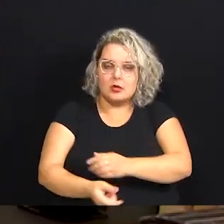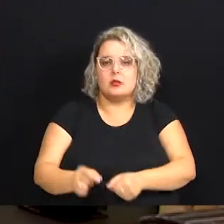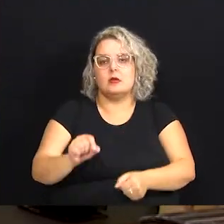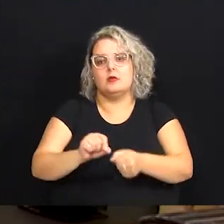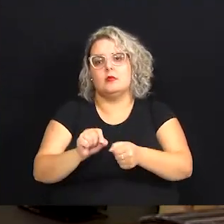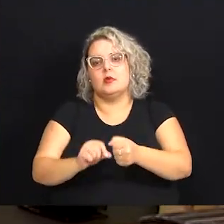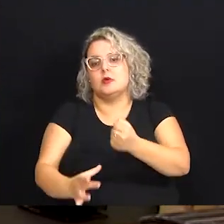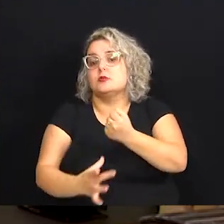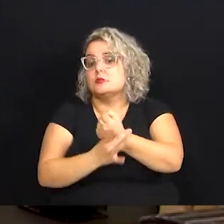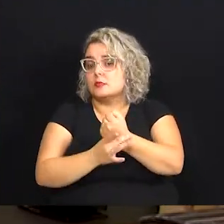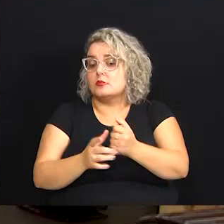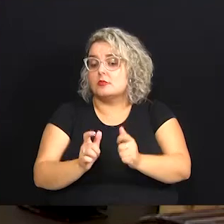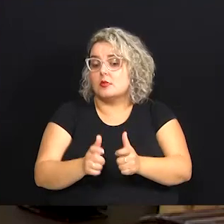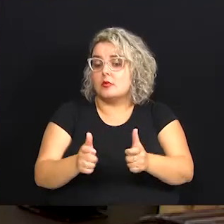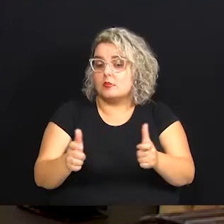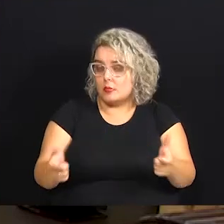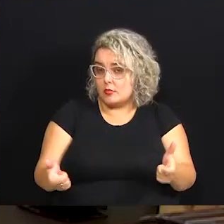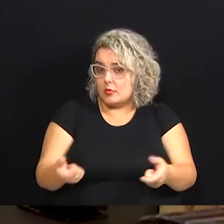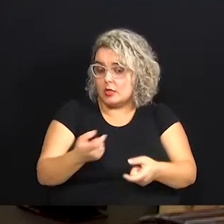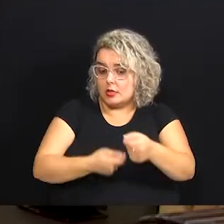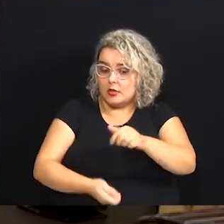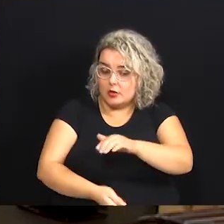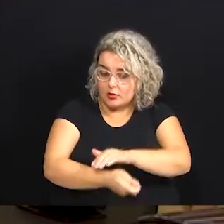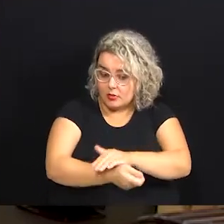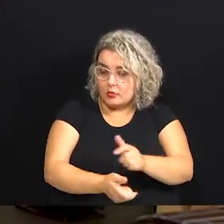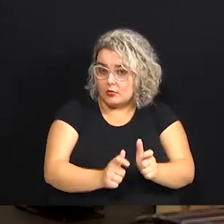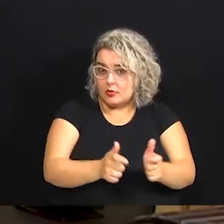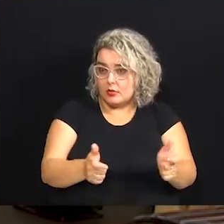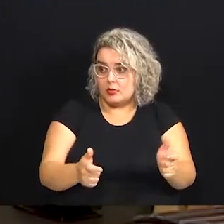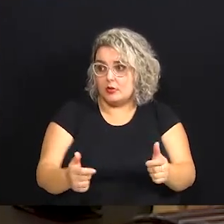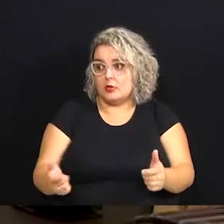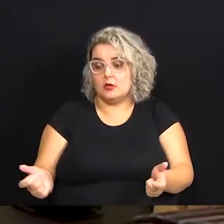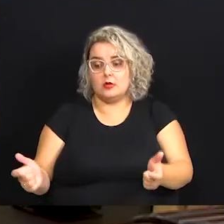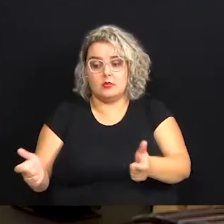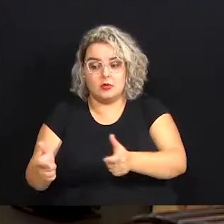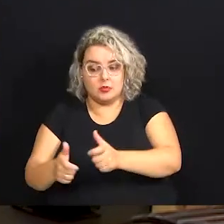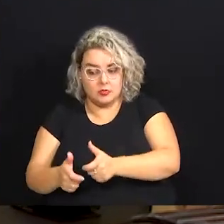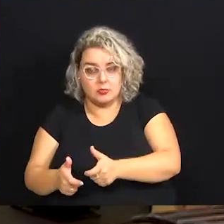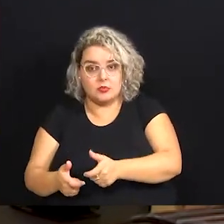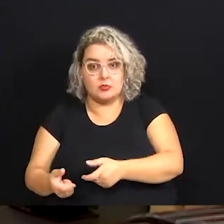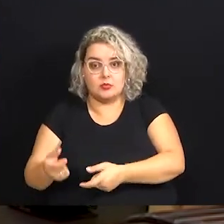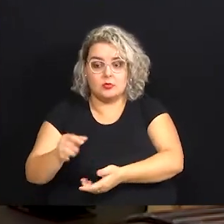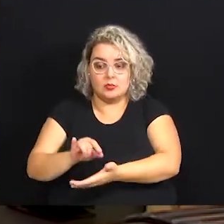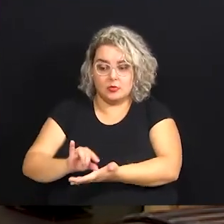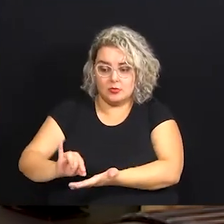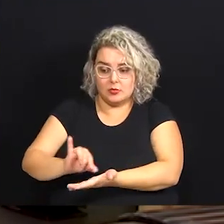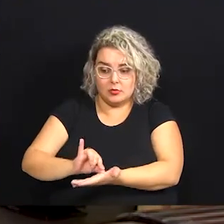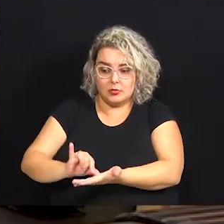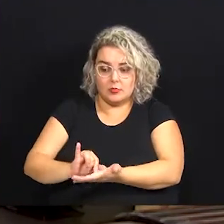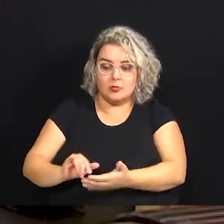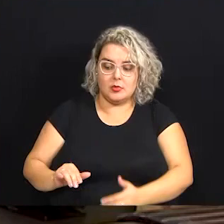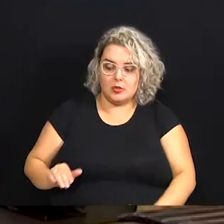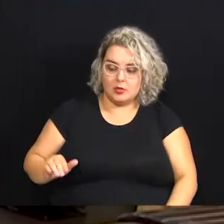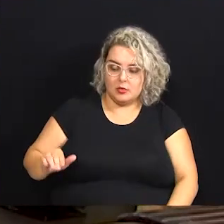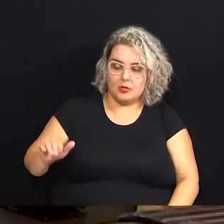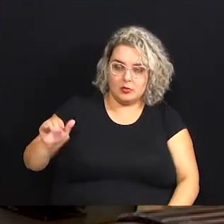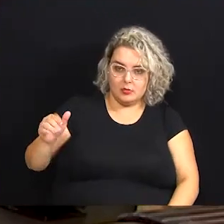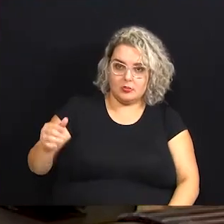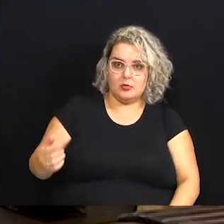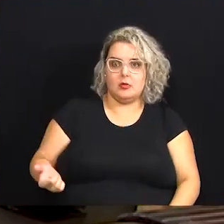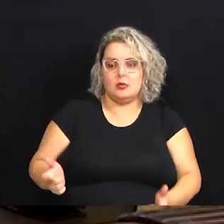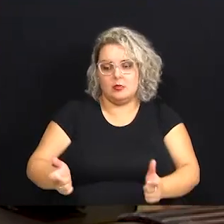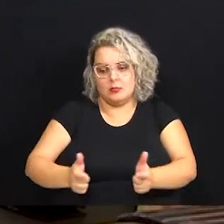seguro. À medida que você vai aumentando o investimento, vai diminuindo a necessidade de capital, porque a criança está crescendo, você